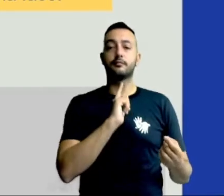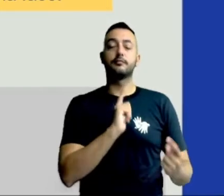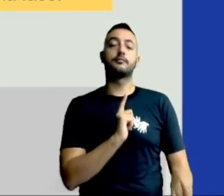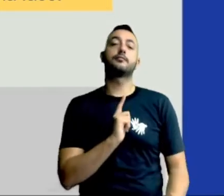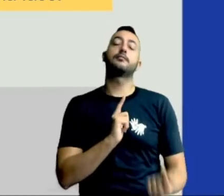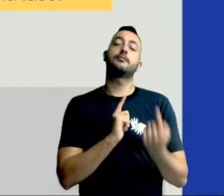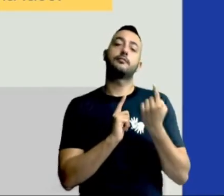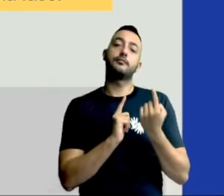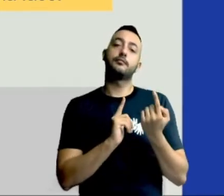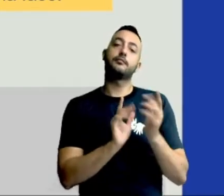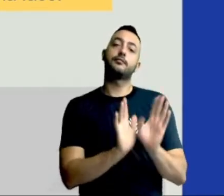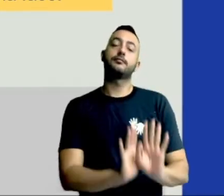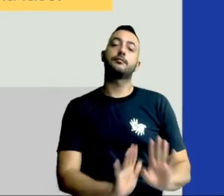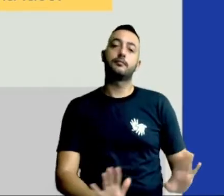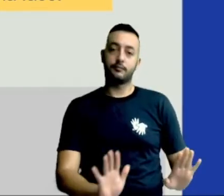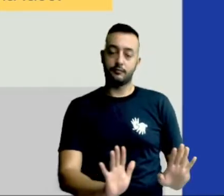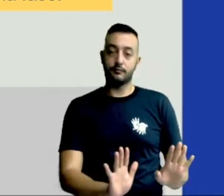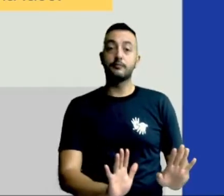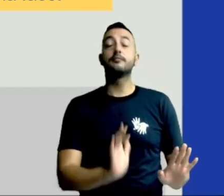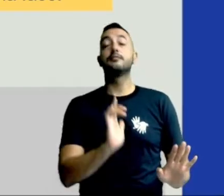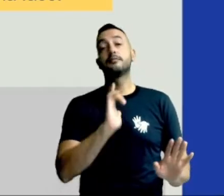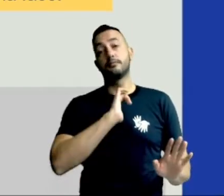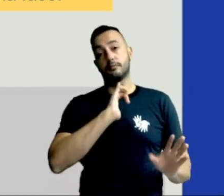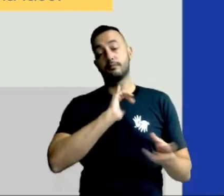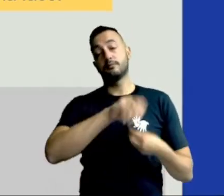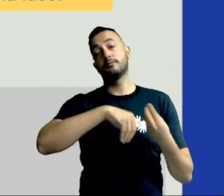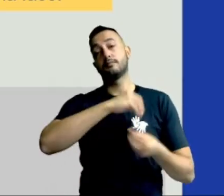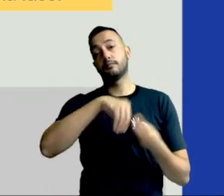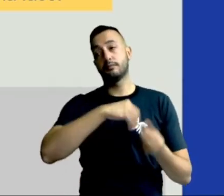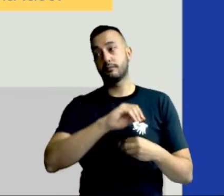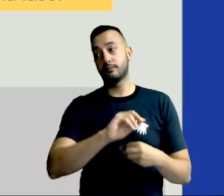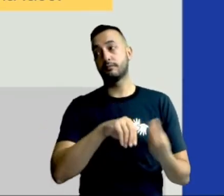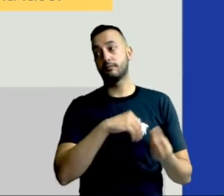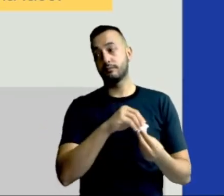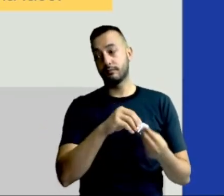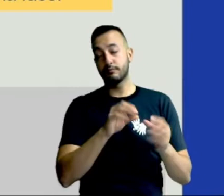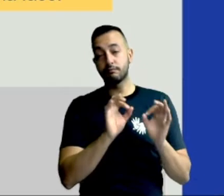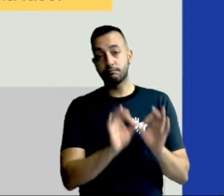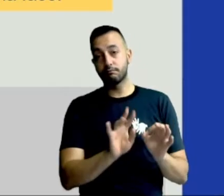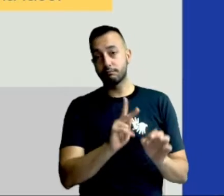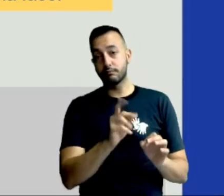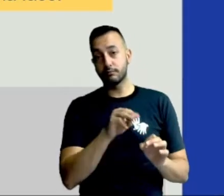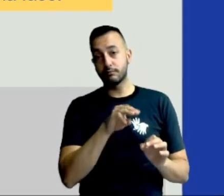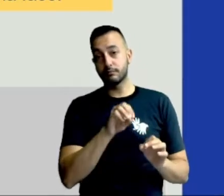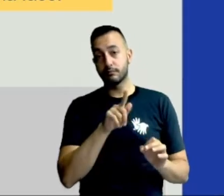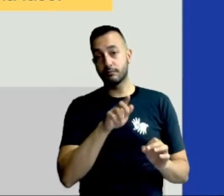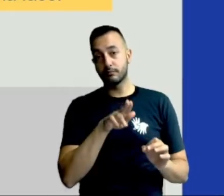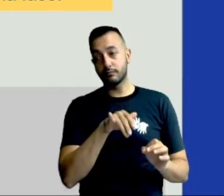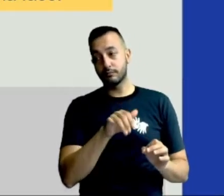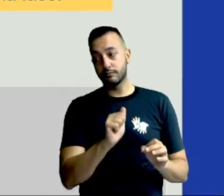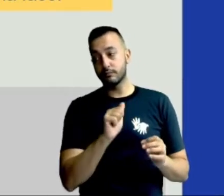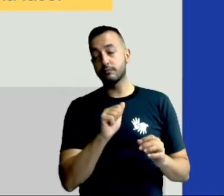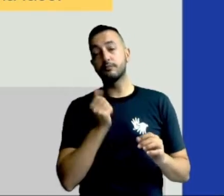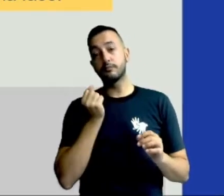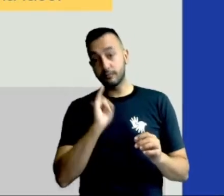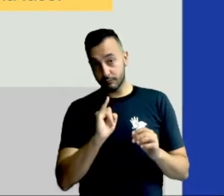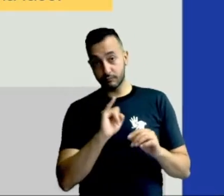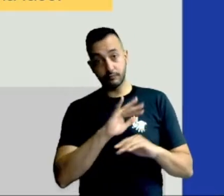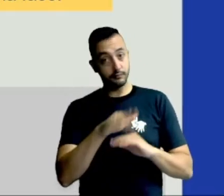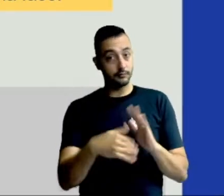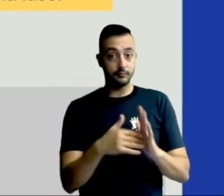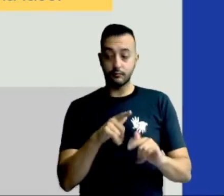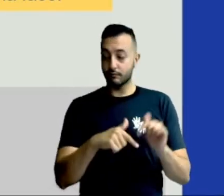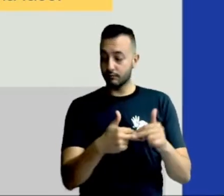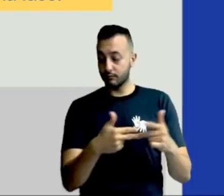uma fase. Formamos uma mistura homogênea todas as vezes que todos os materiais envolvidos